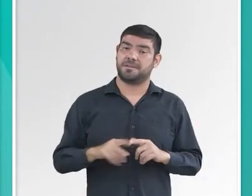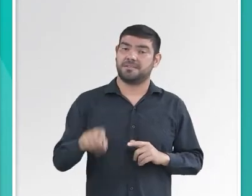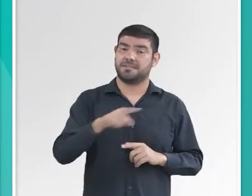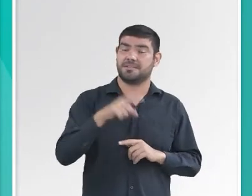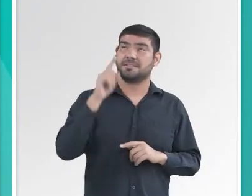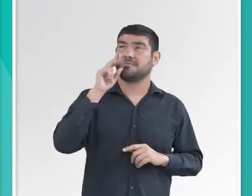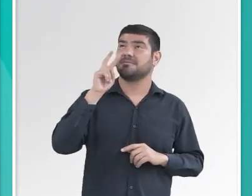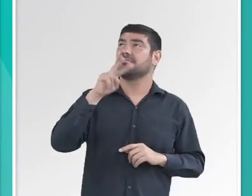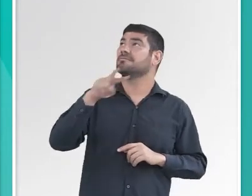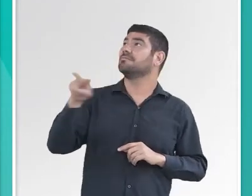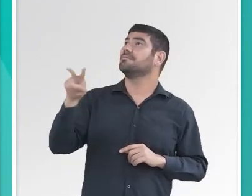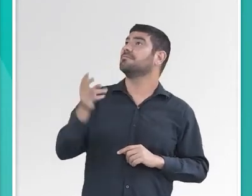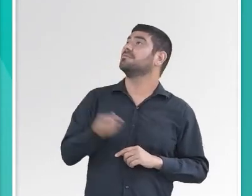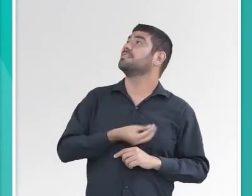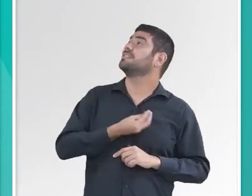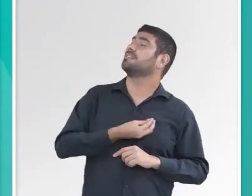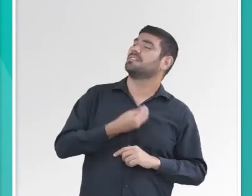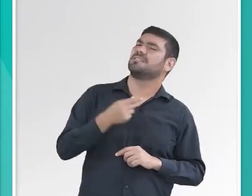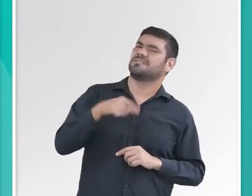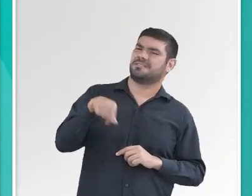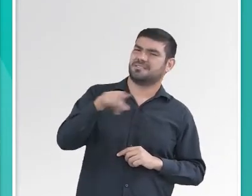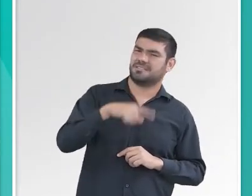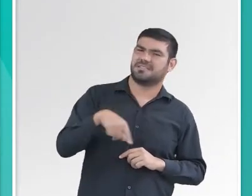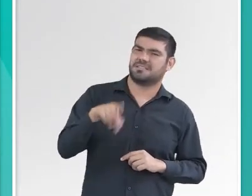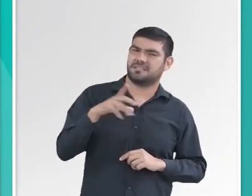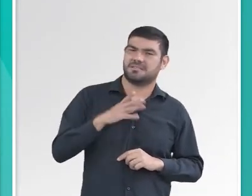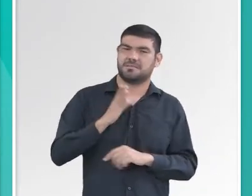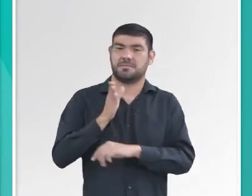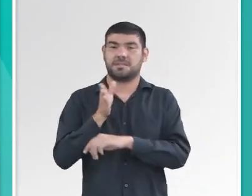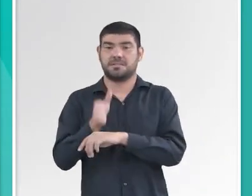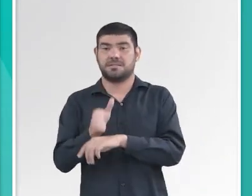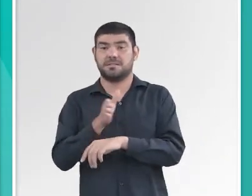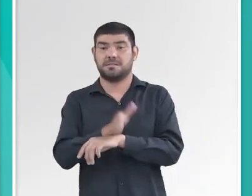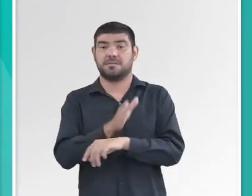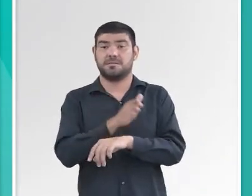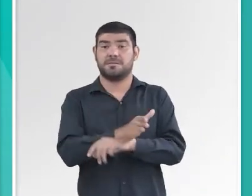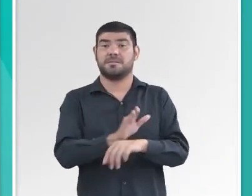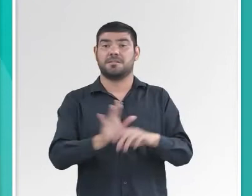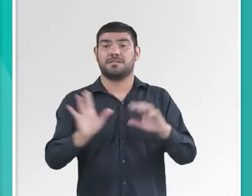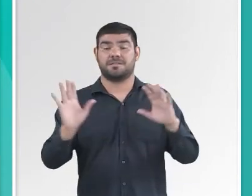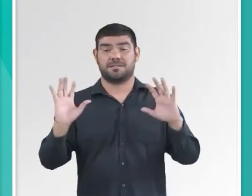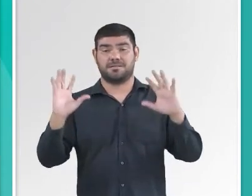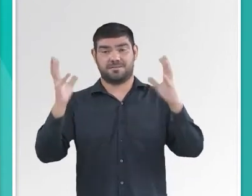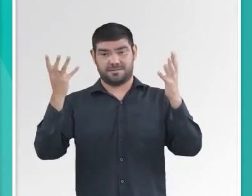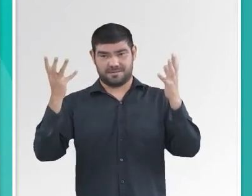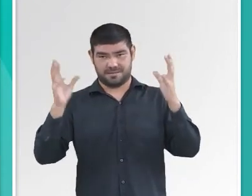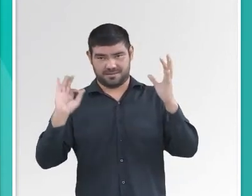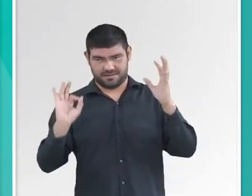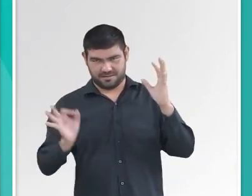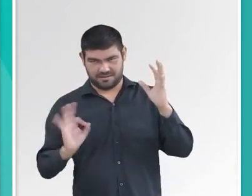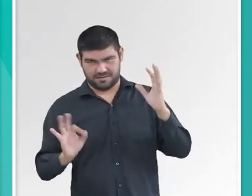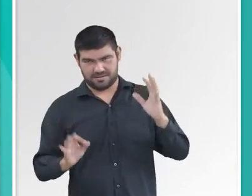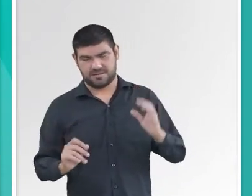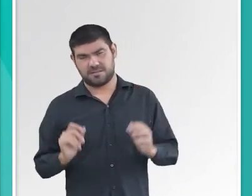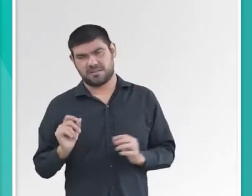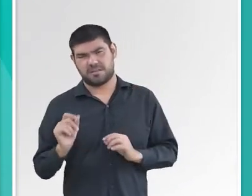vivem essa festa, vocês aí participam das festas, certo? Então, quem participa, quem convive, quem